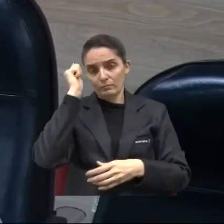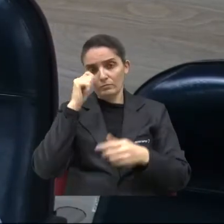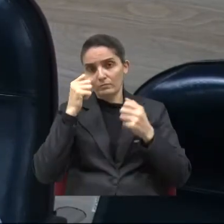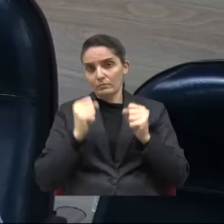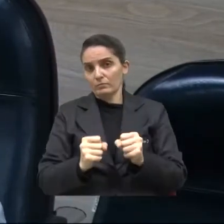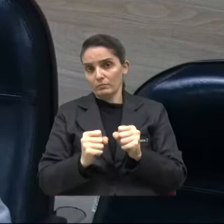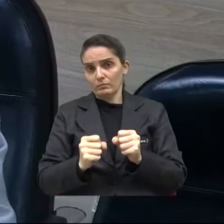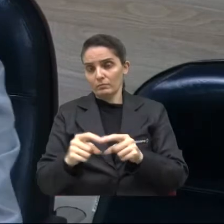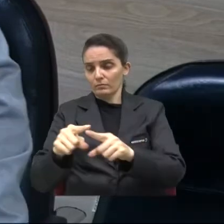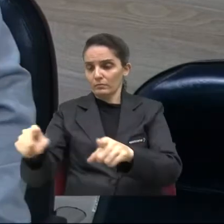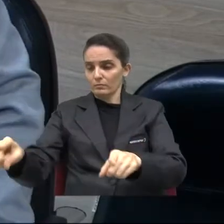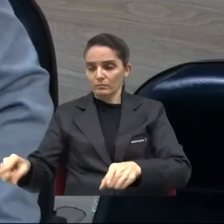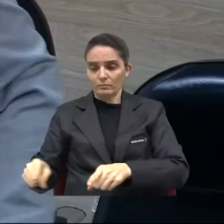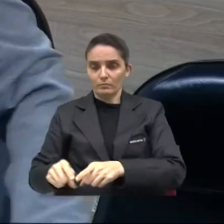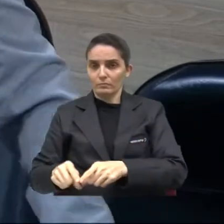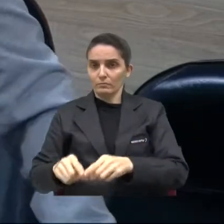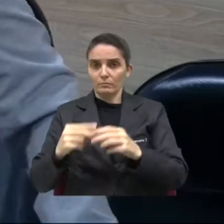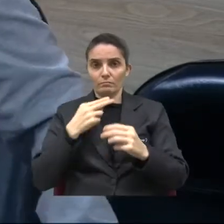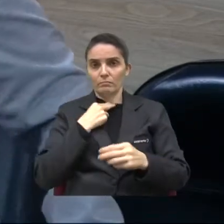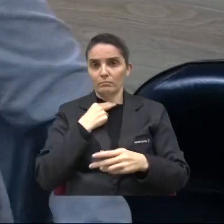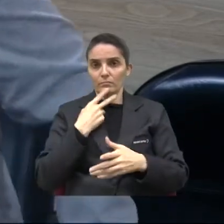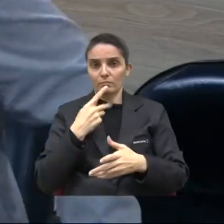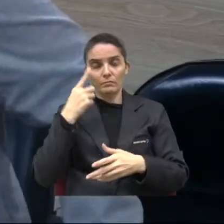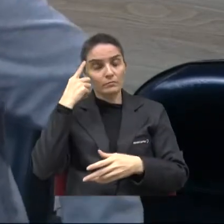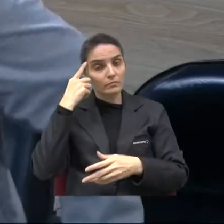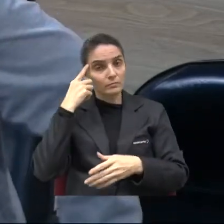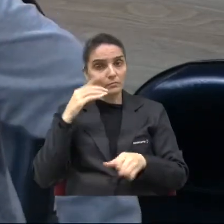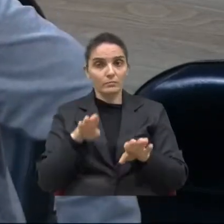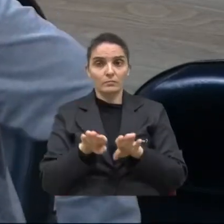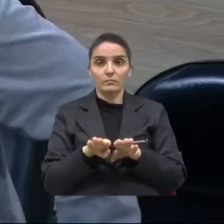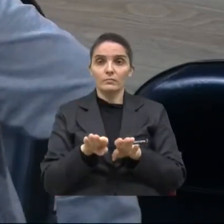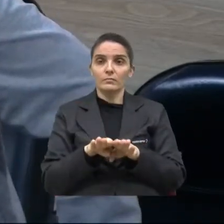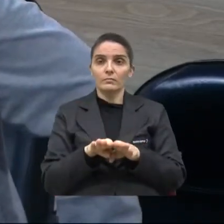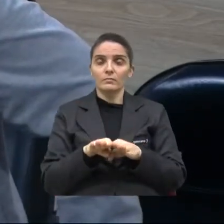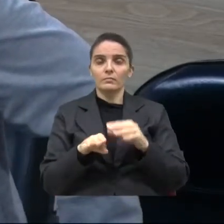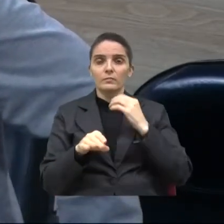não permite. E pensar